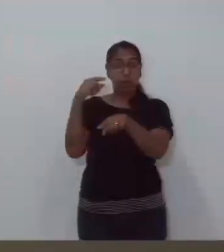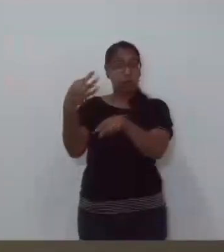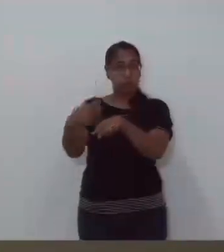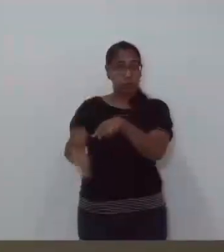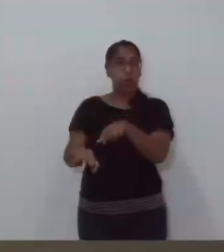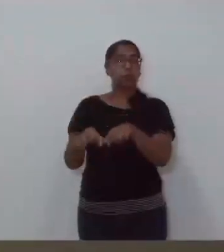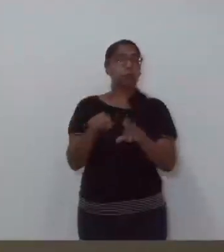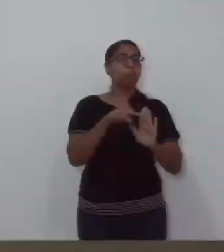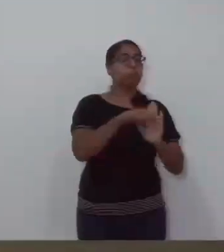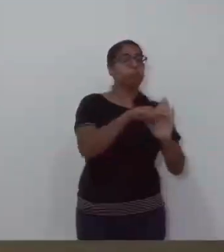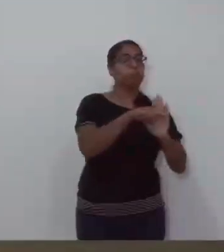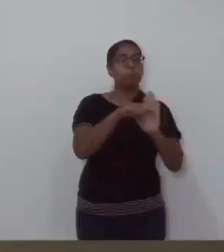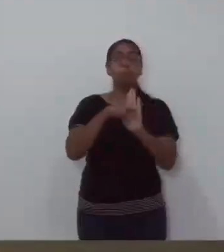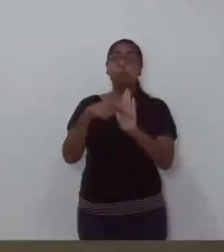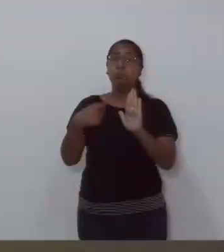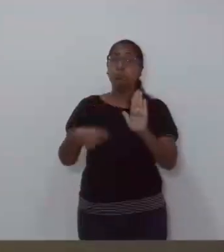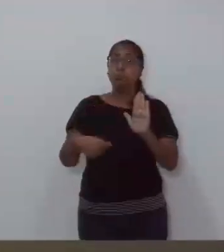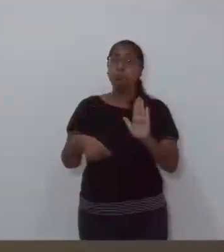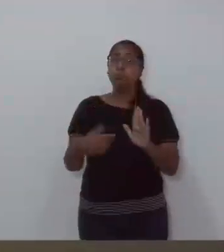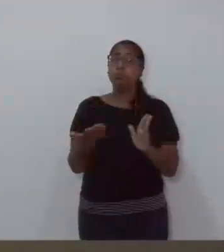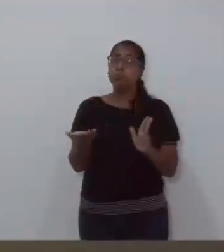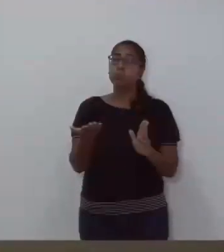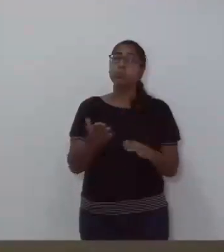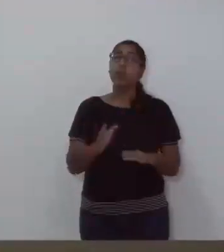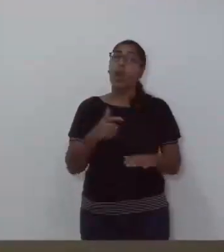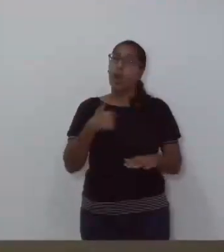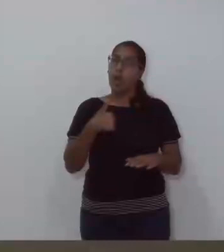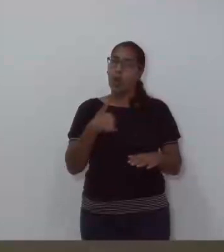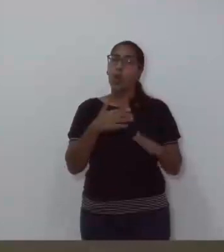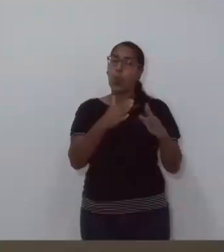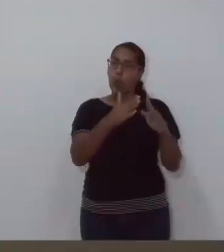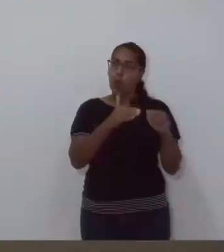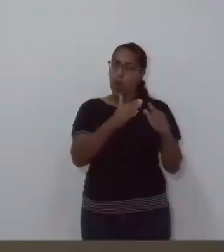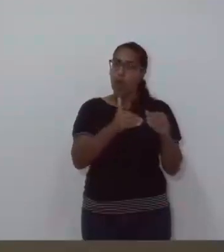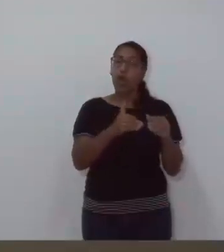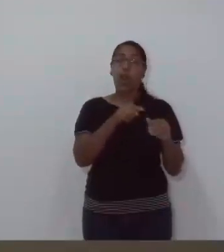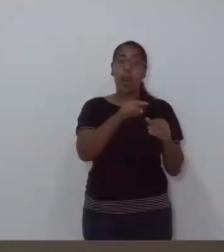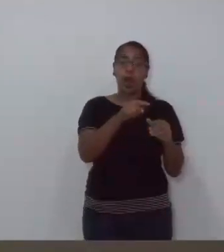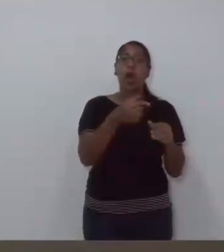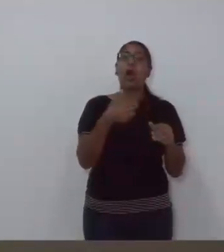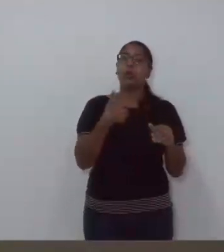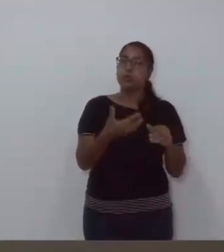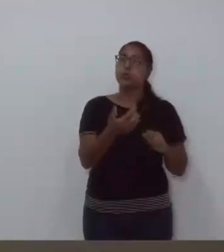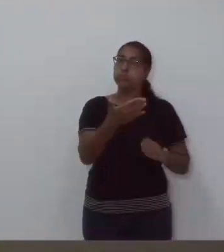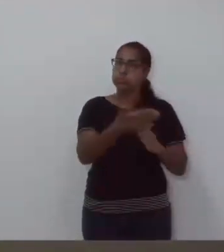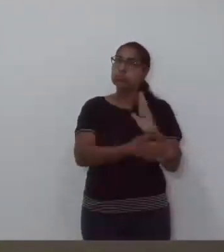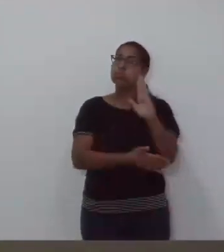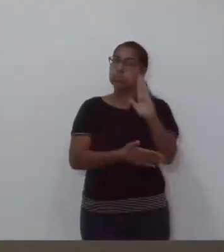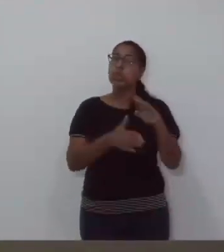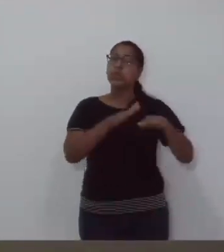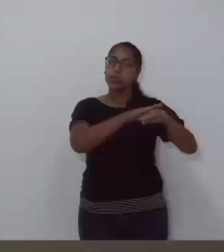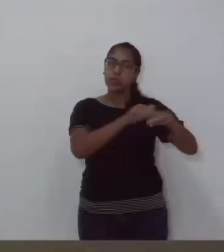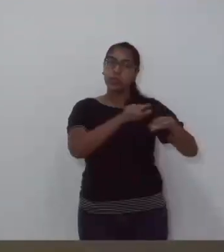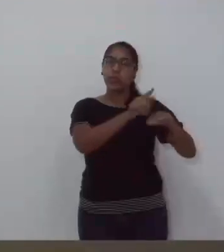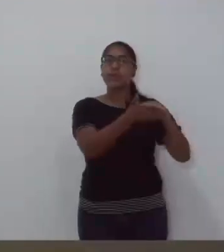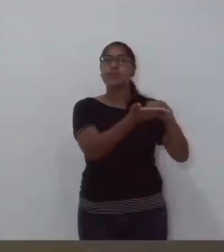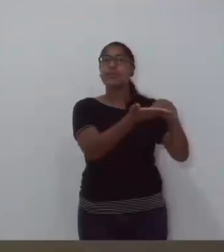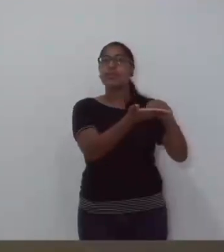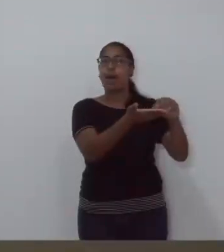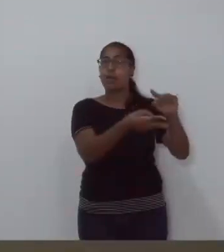de investigar, tanto que aqui votei e votaria favorável de todos os requerimentos, inclusive para convocar aqui os secretários